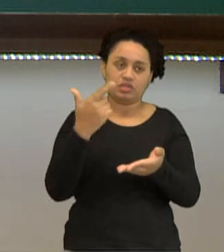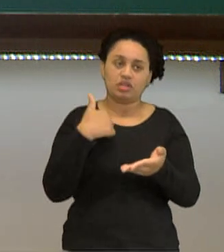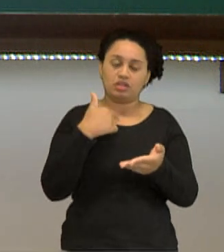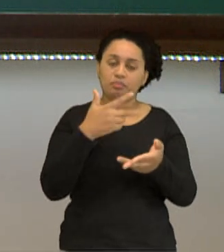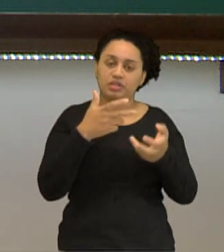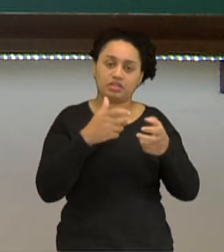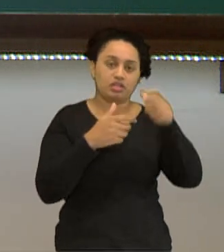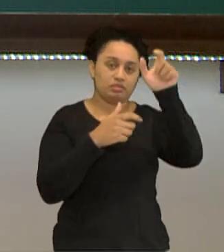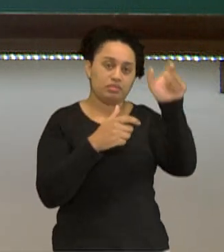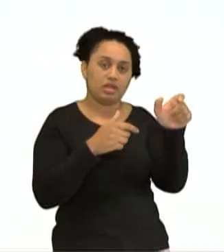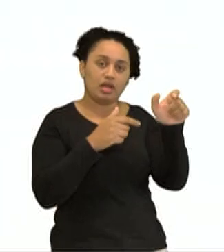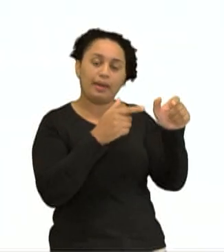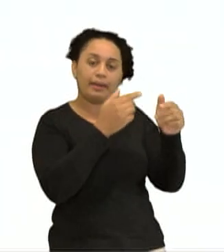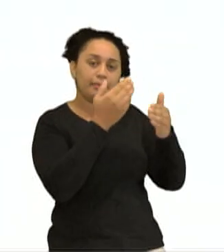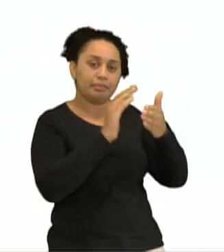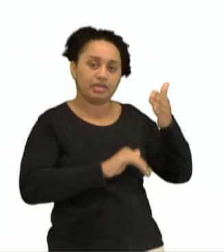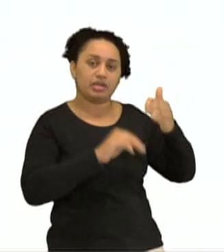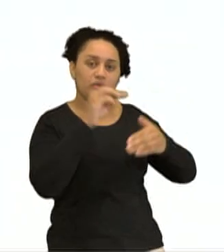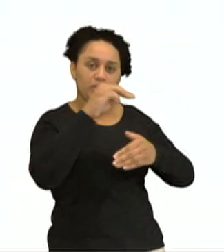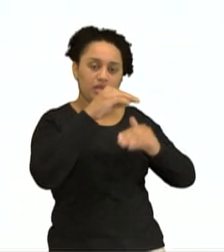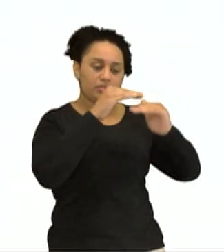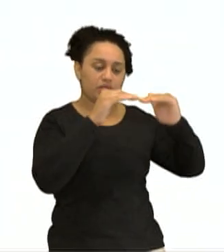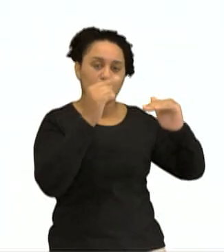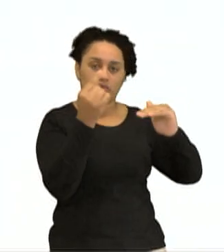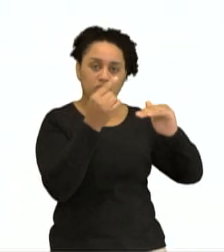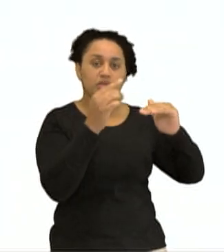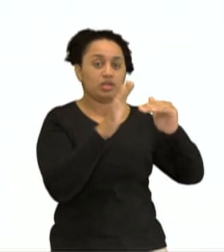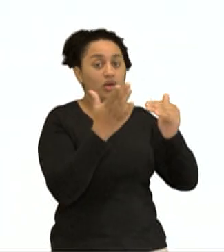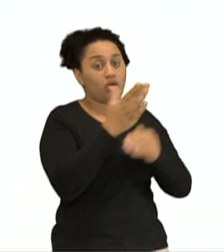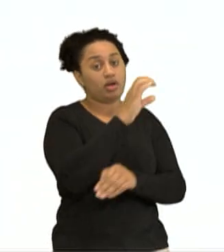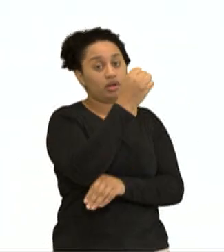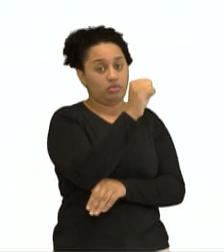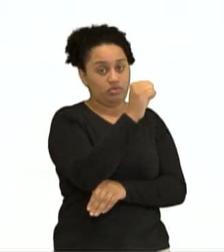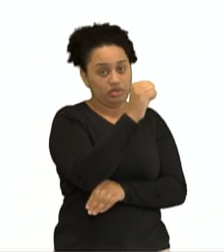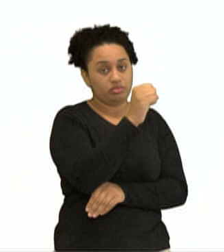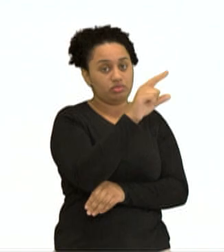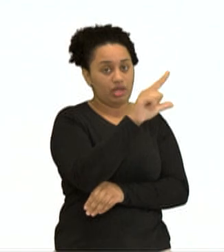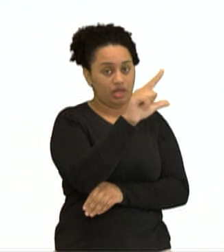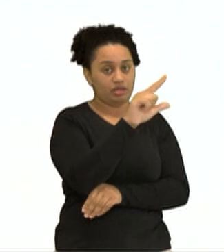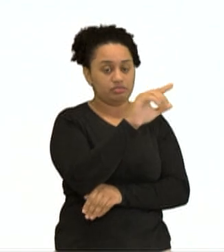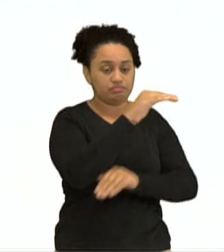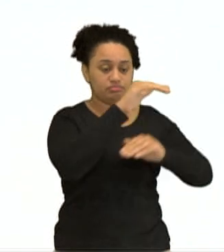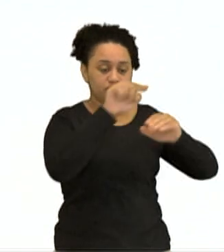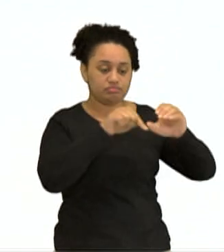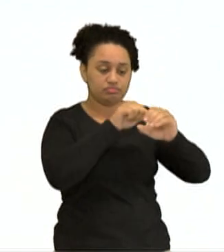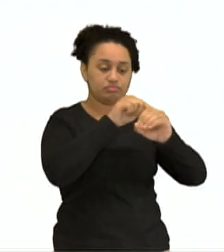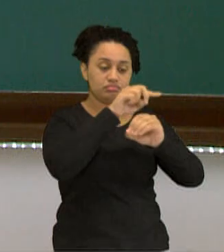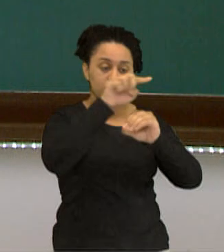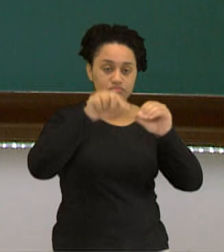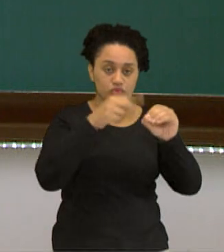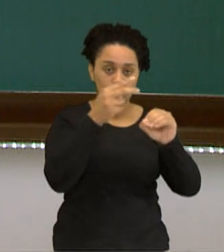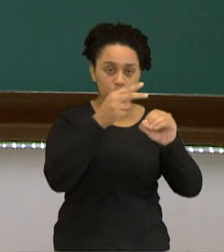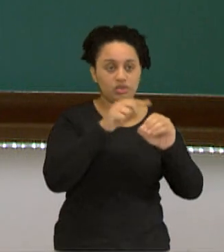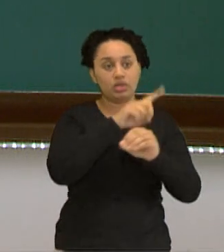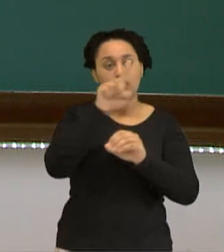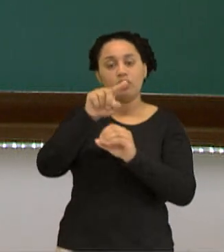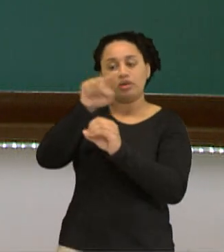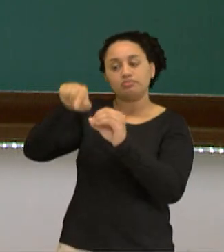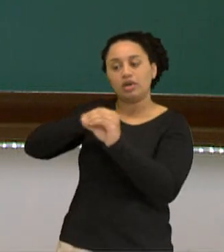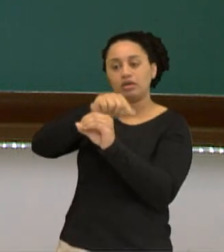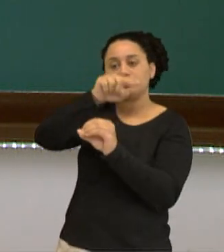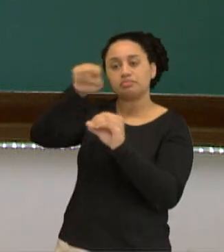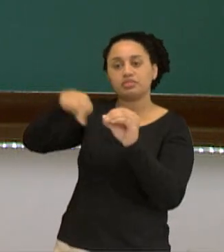observe, o sódio perdeu a última camada, agora ele ficou com a última camada sendo a L, com 8 elétrons estável. O